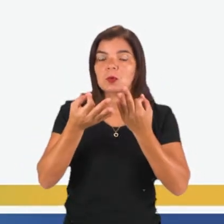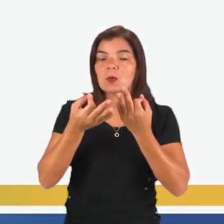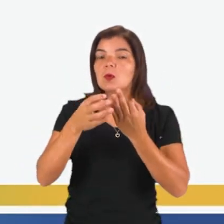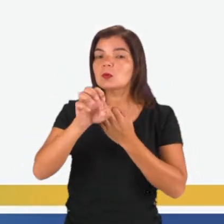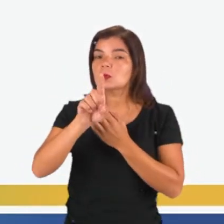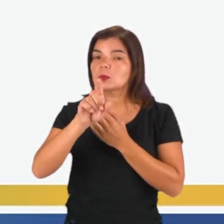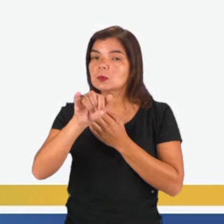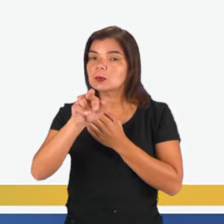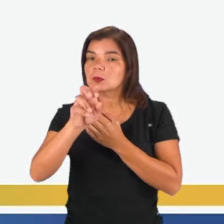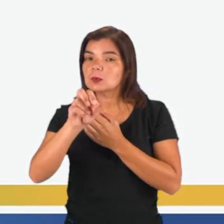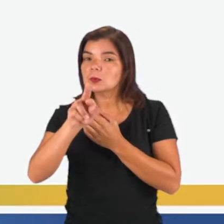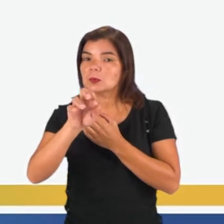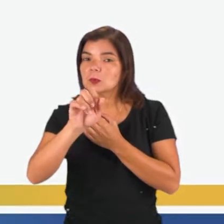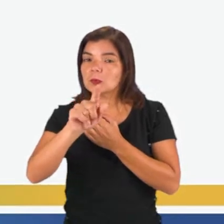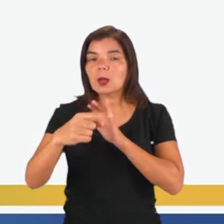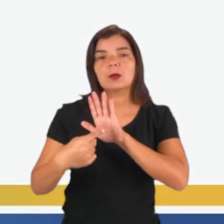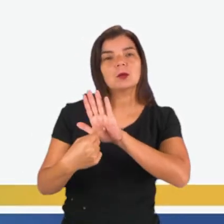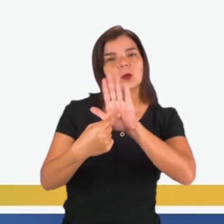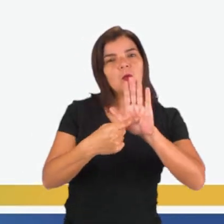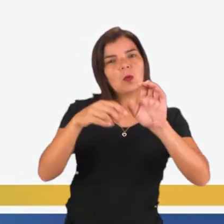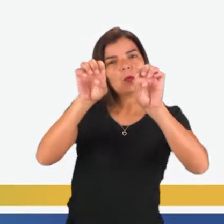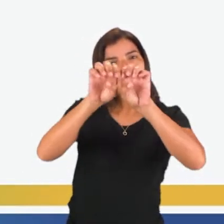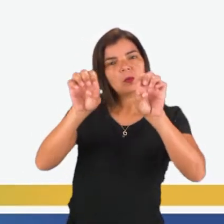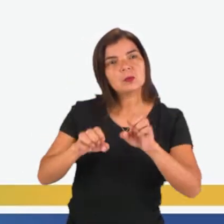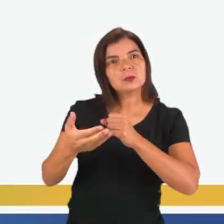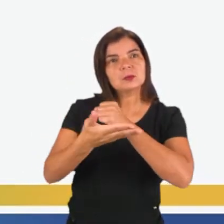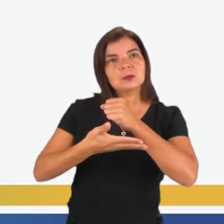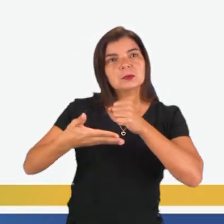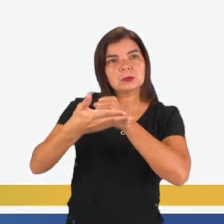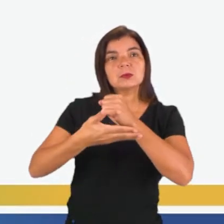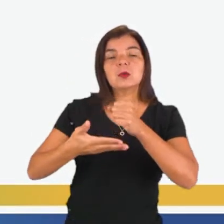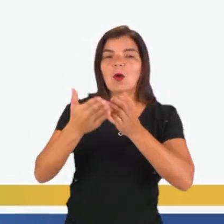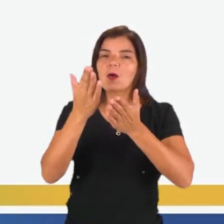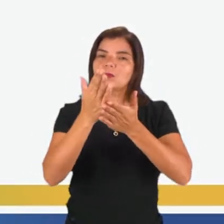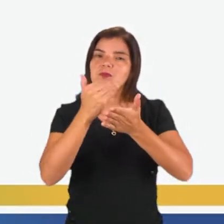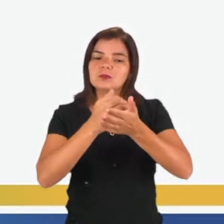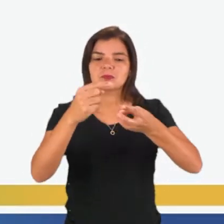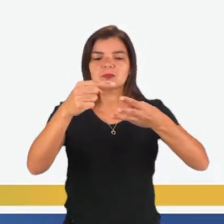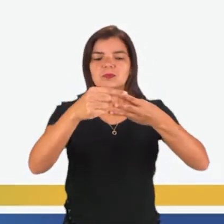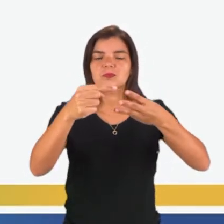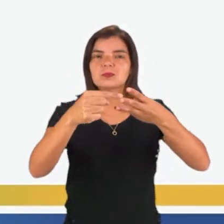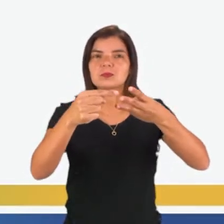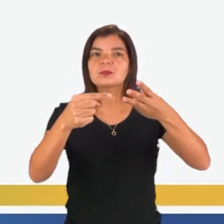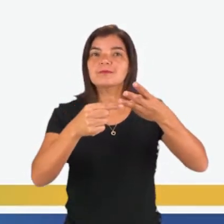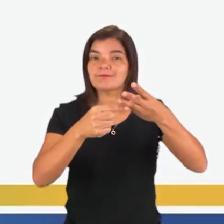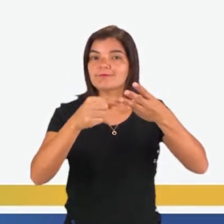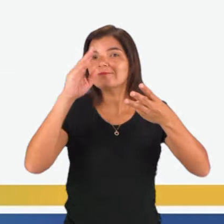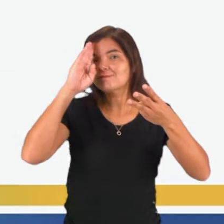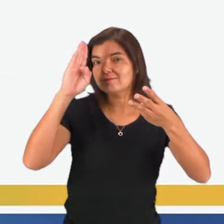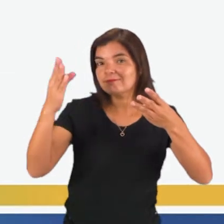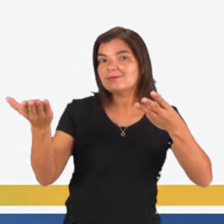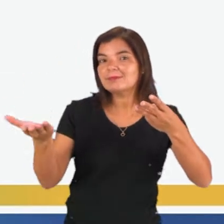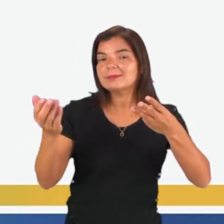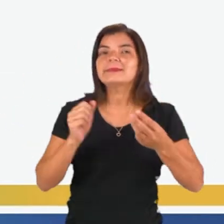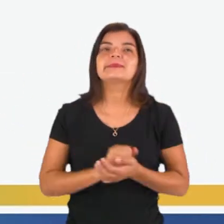os editoriais apresentam a estrutura básica dividida em 3 partes